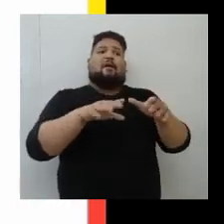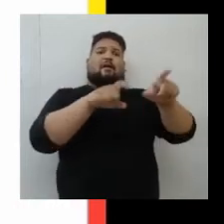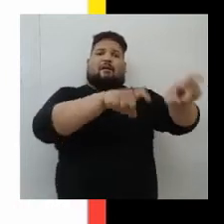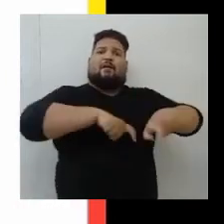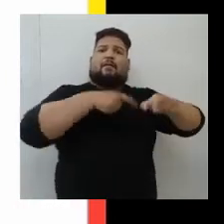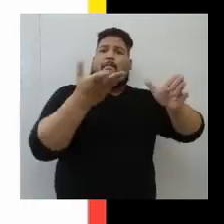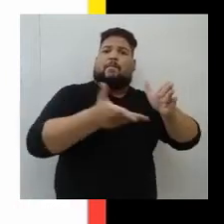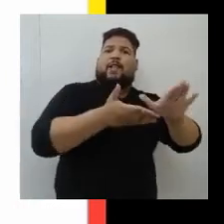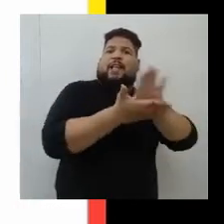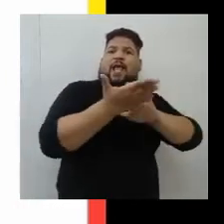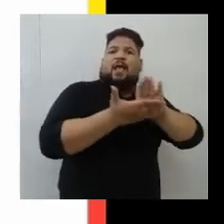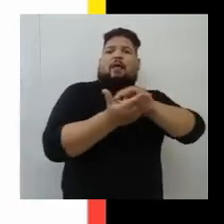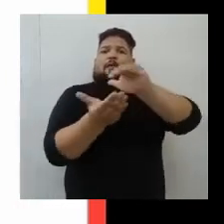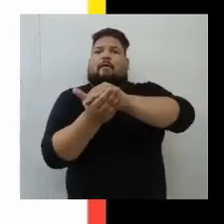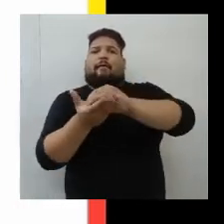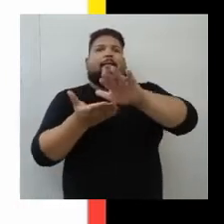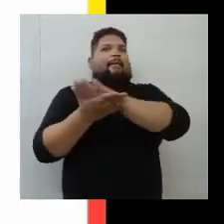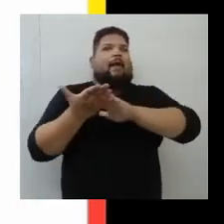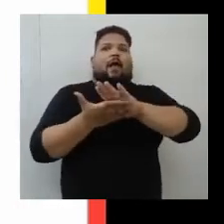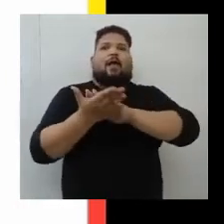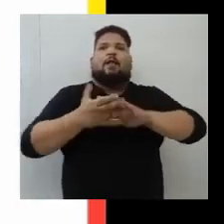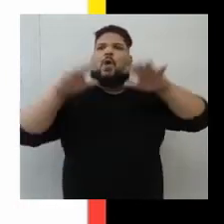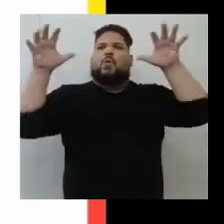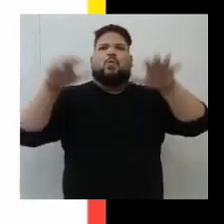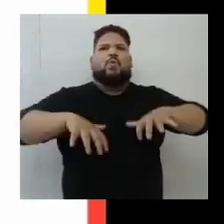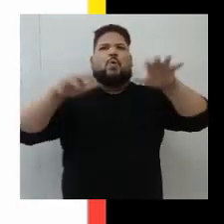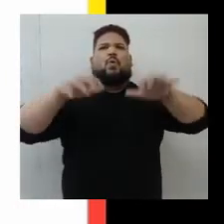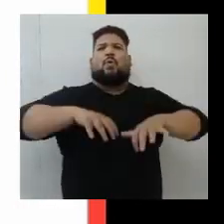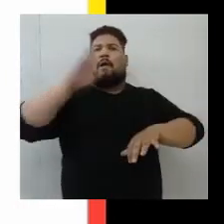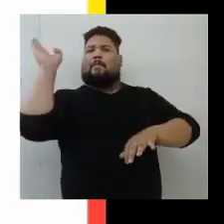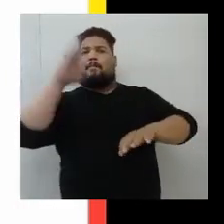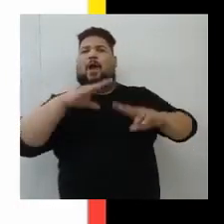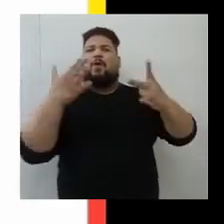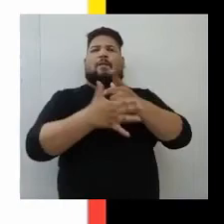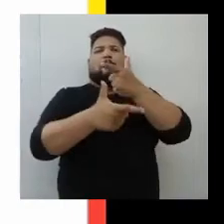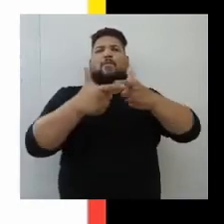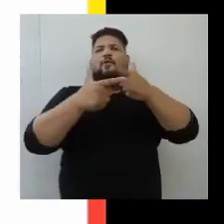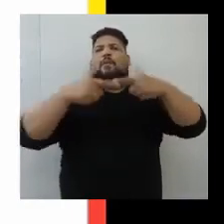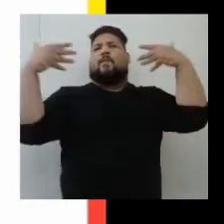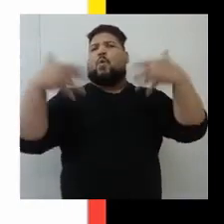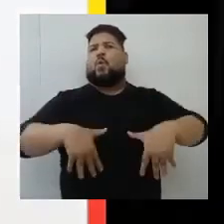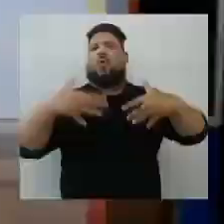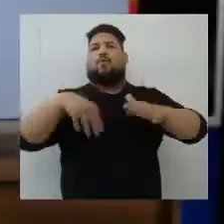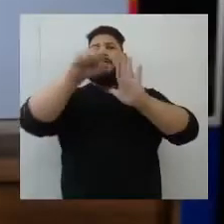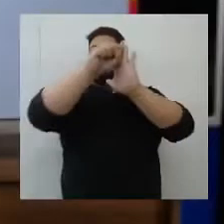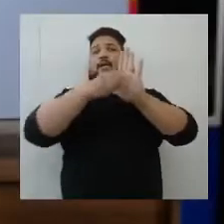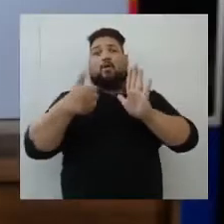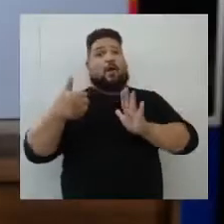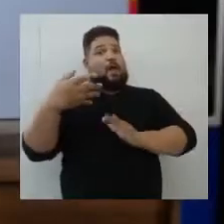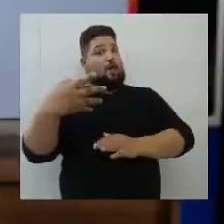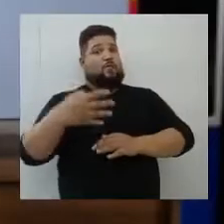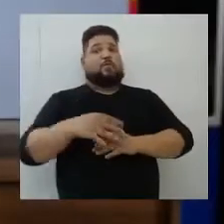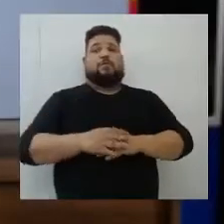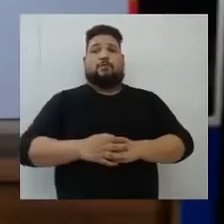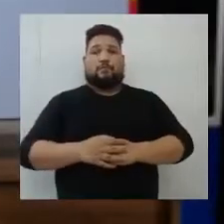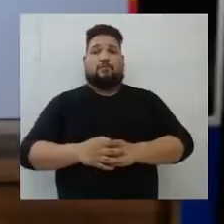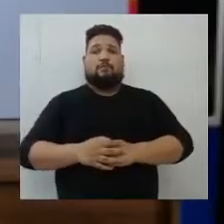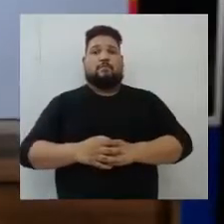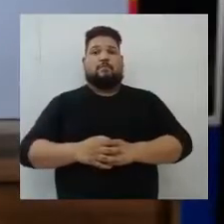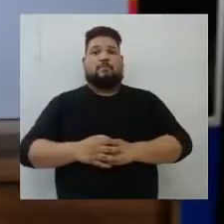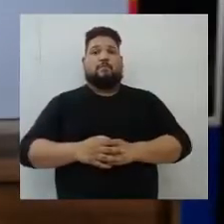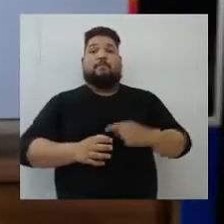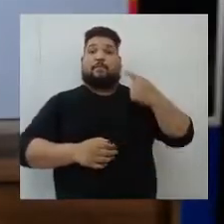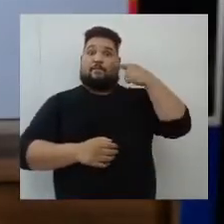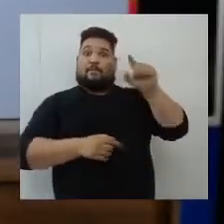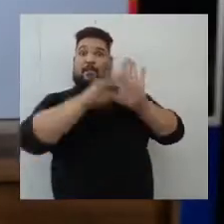mau tempo inaugura o grande movimento de crise do século XIV. Volta aqui para mim. Então, esse texto